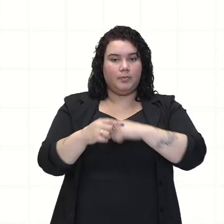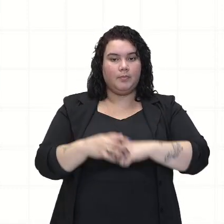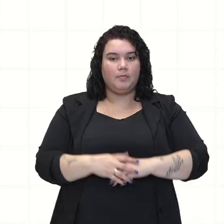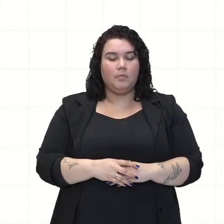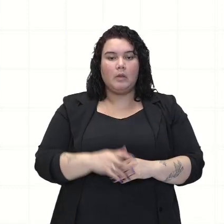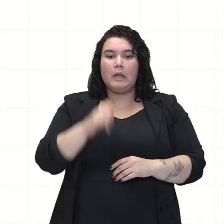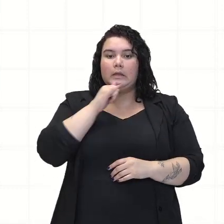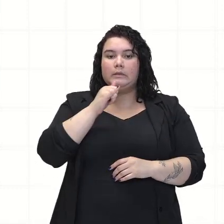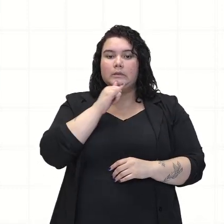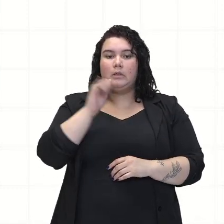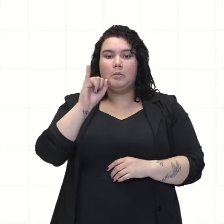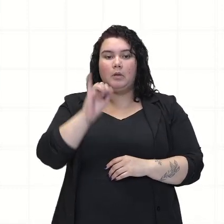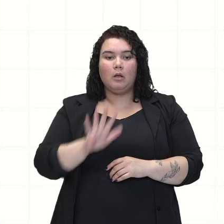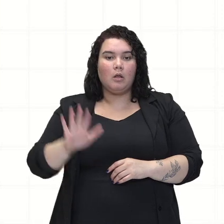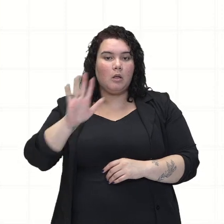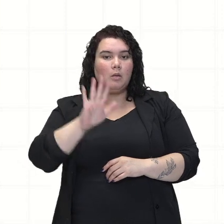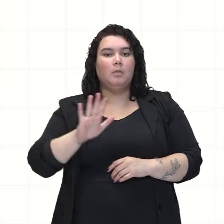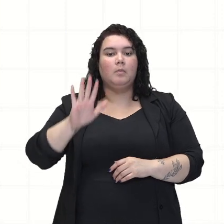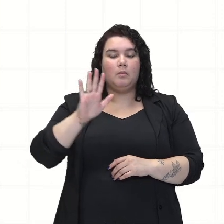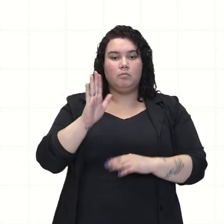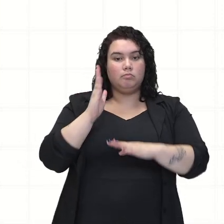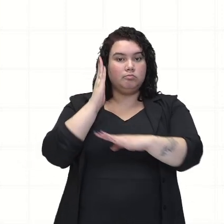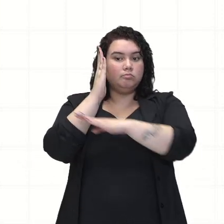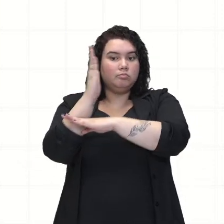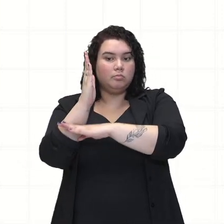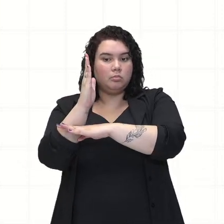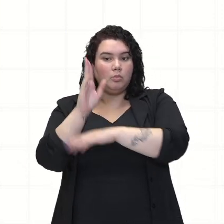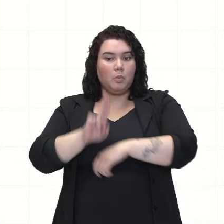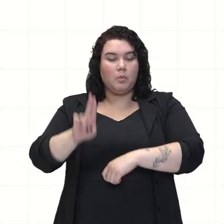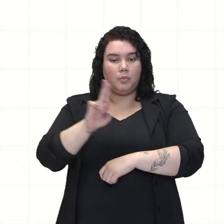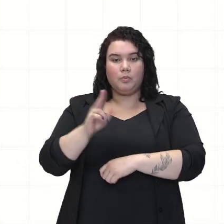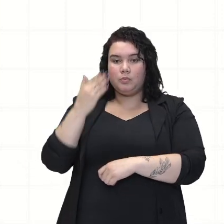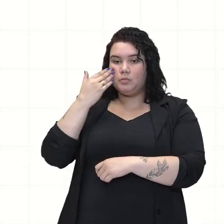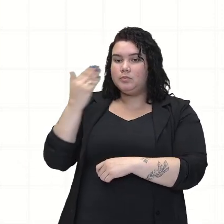o exemplo diretamente aqui no plano cartesiano, ó.